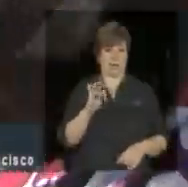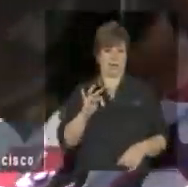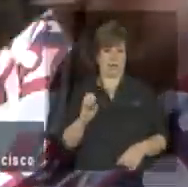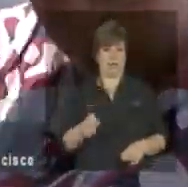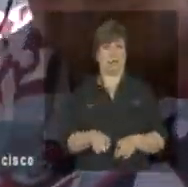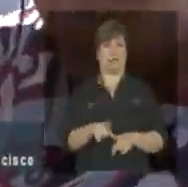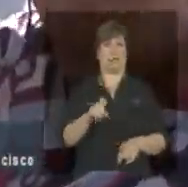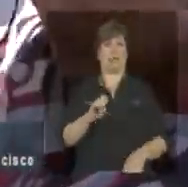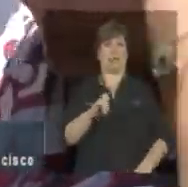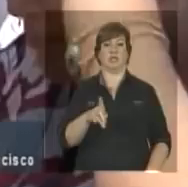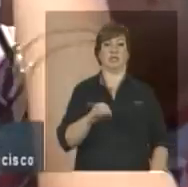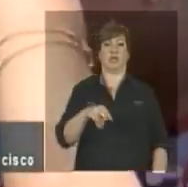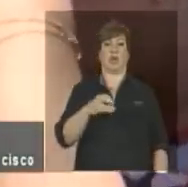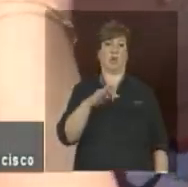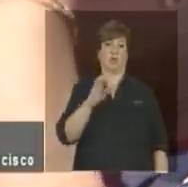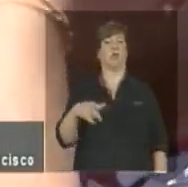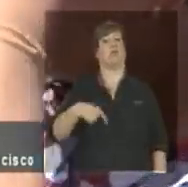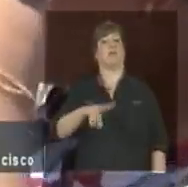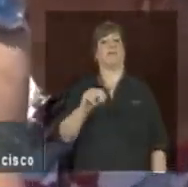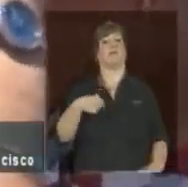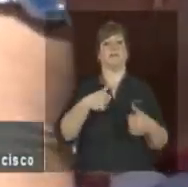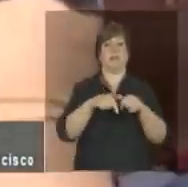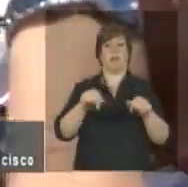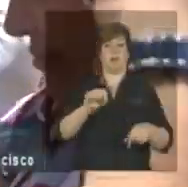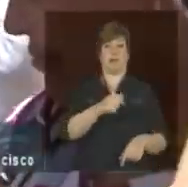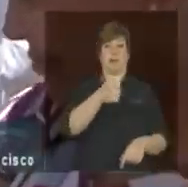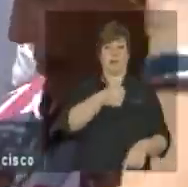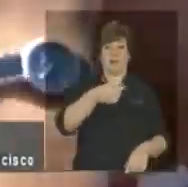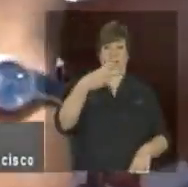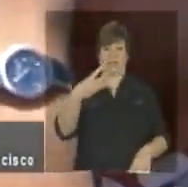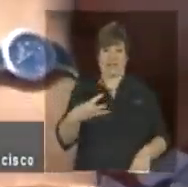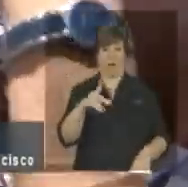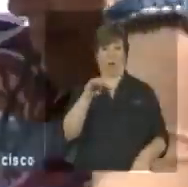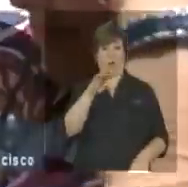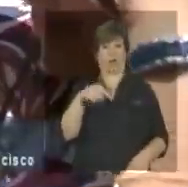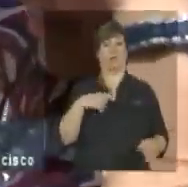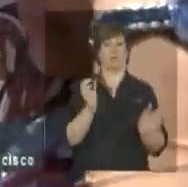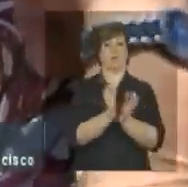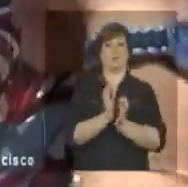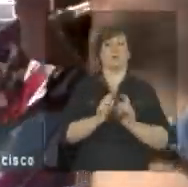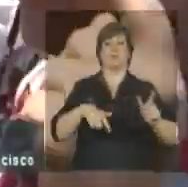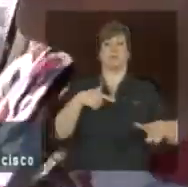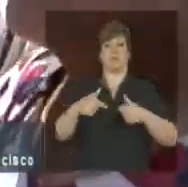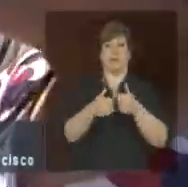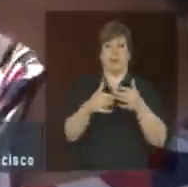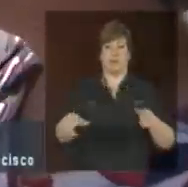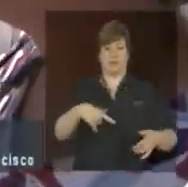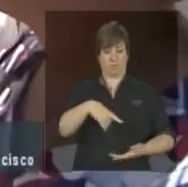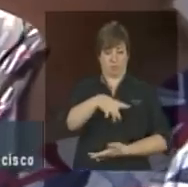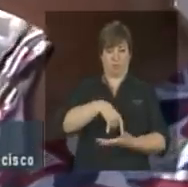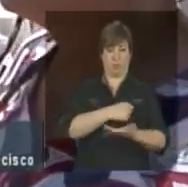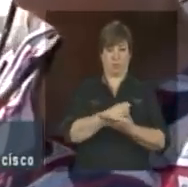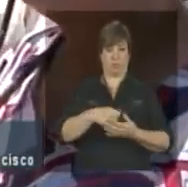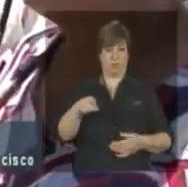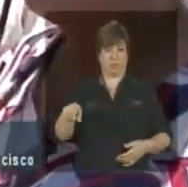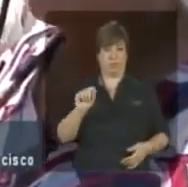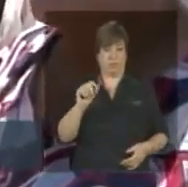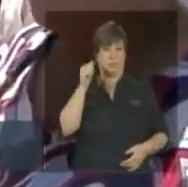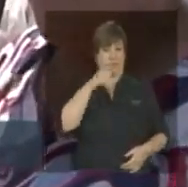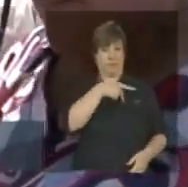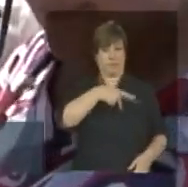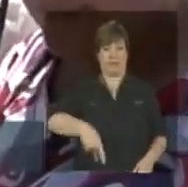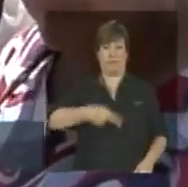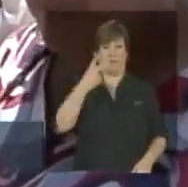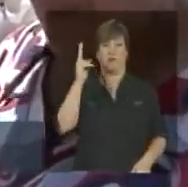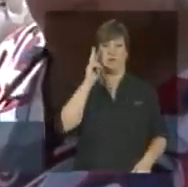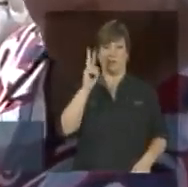vamos estar aqui com 13 lotes com frentes de serviços abertos. Os contratos que a presidenta se referiu, que foram negociados